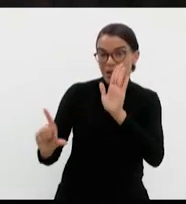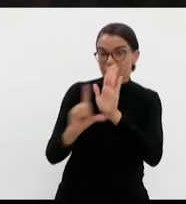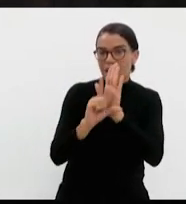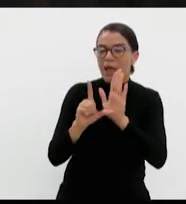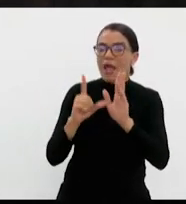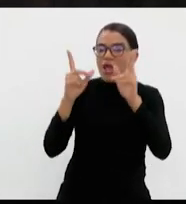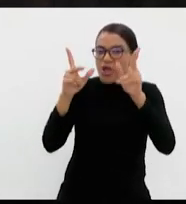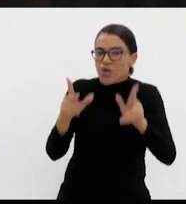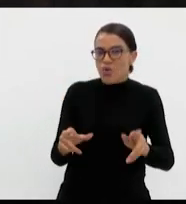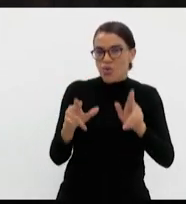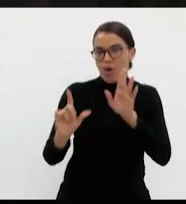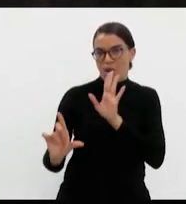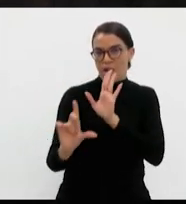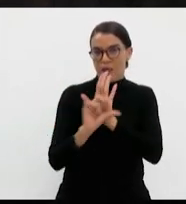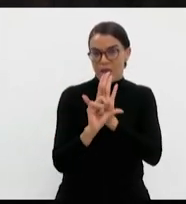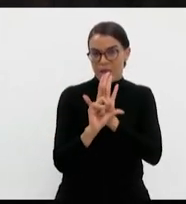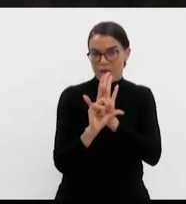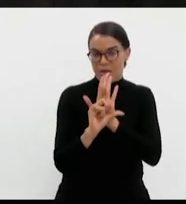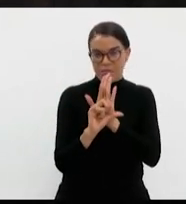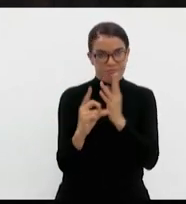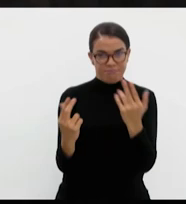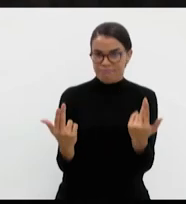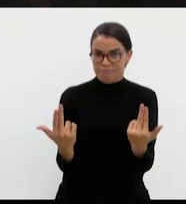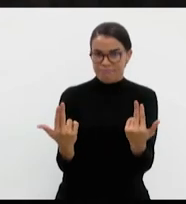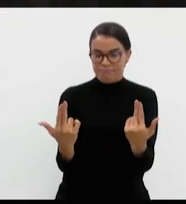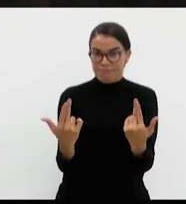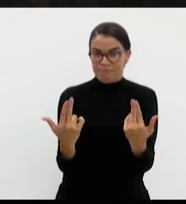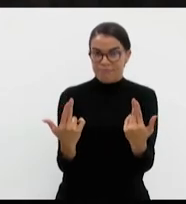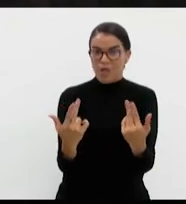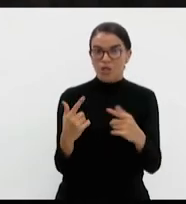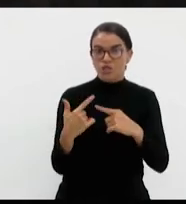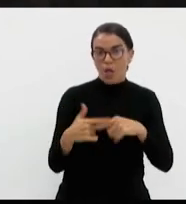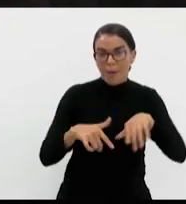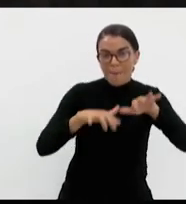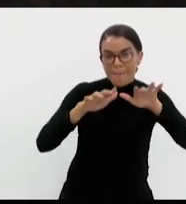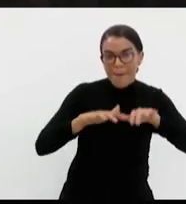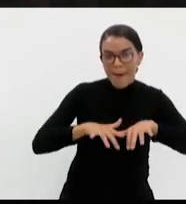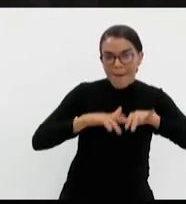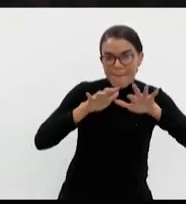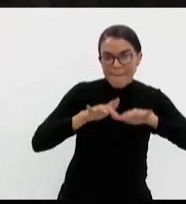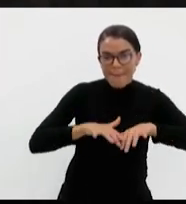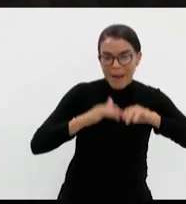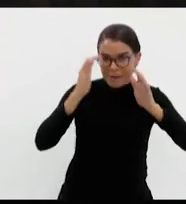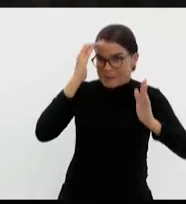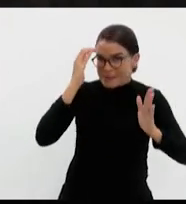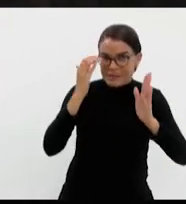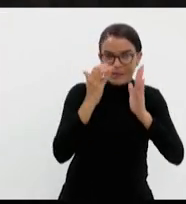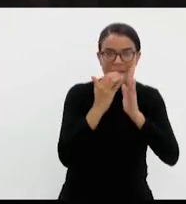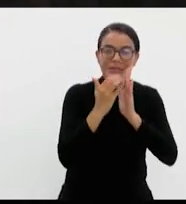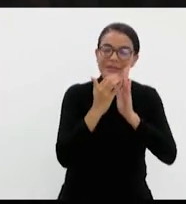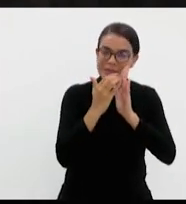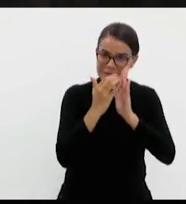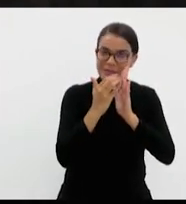lei e só é editado nos regimes